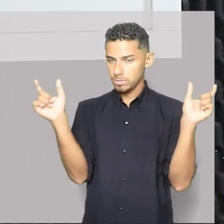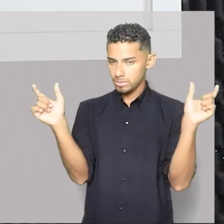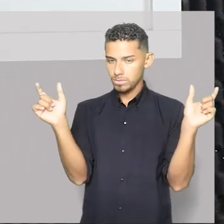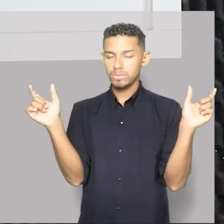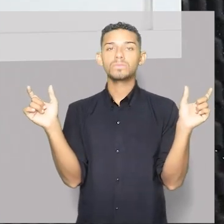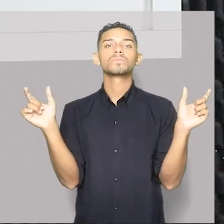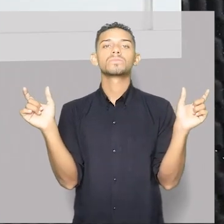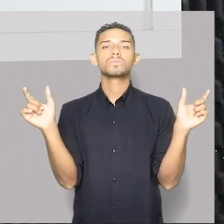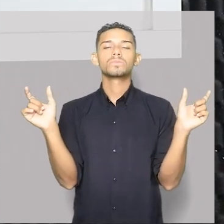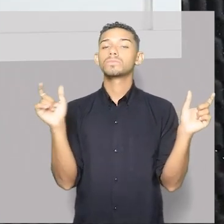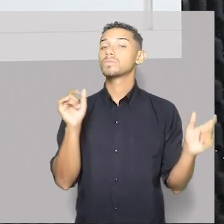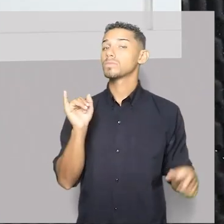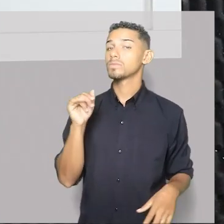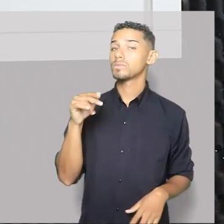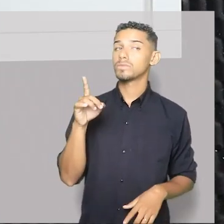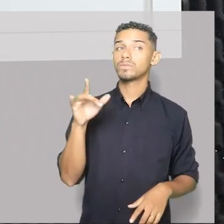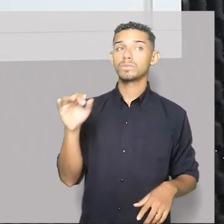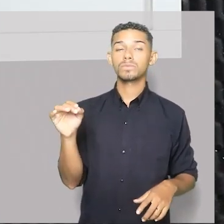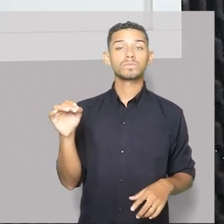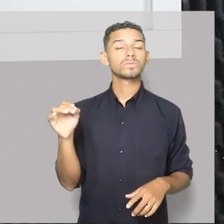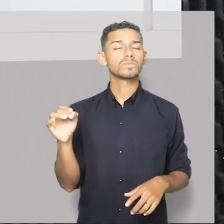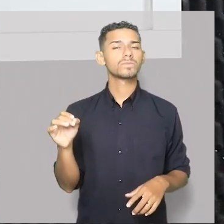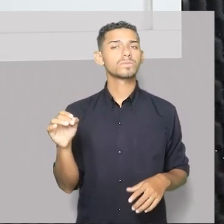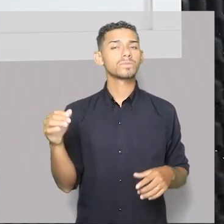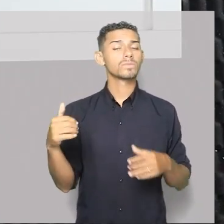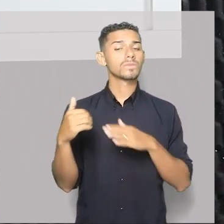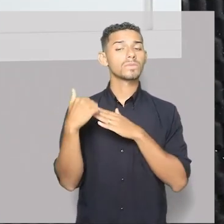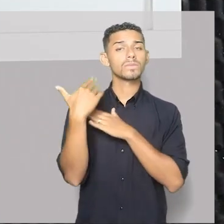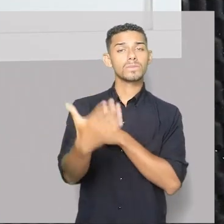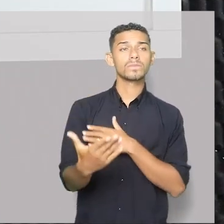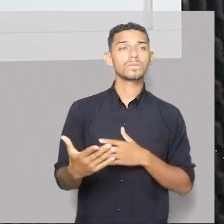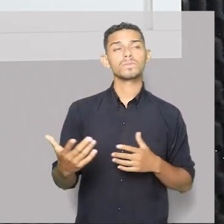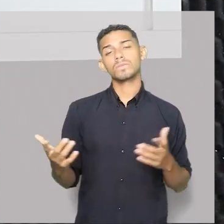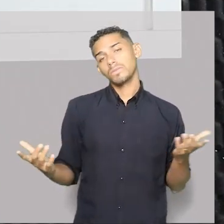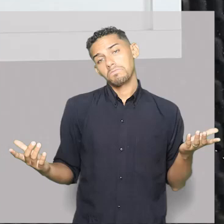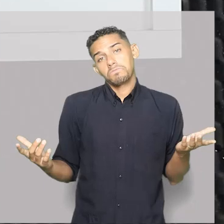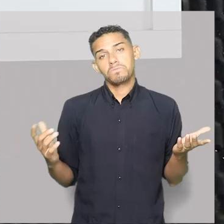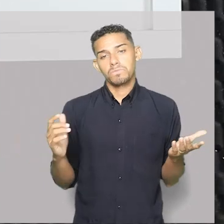na verdade, e a gente vai deixar de fora